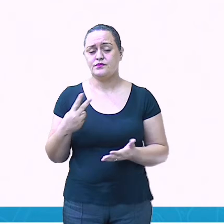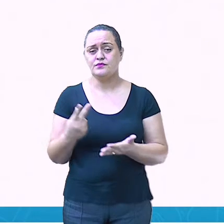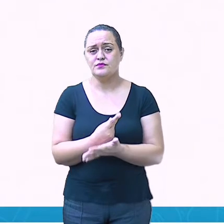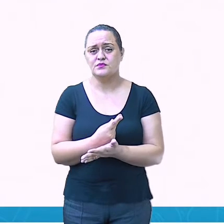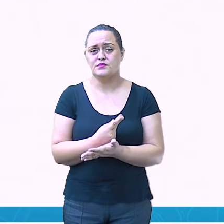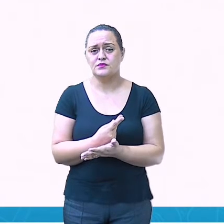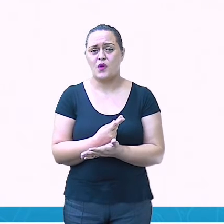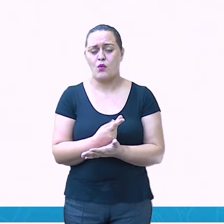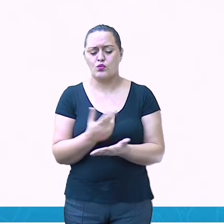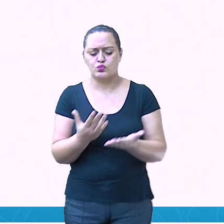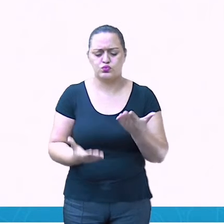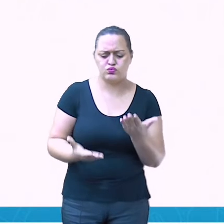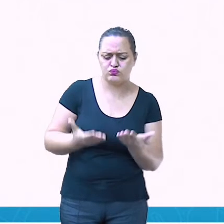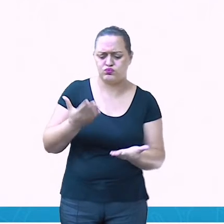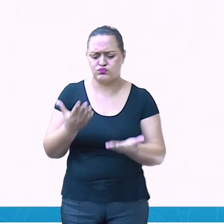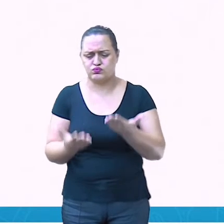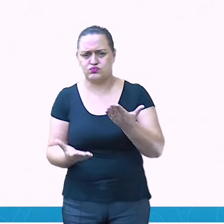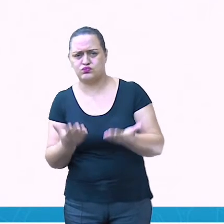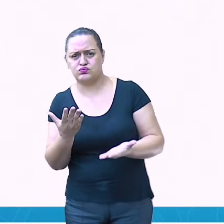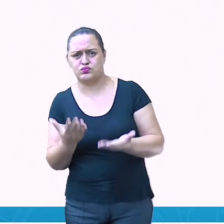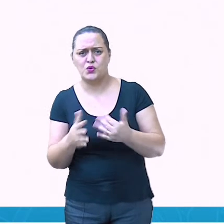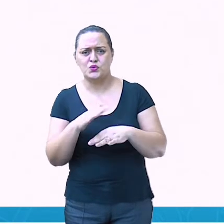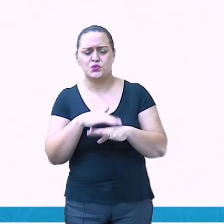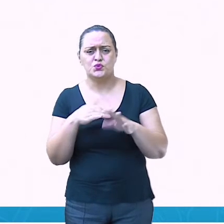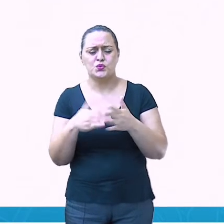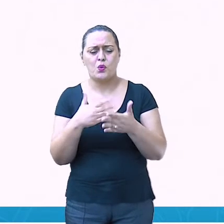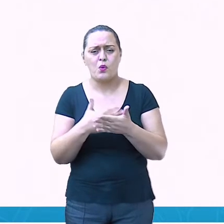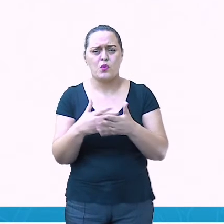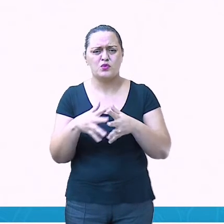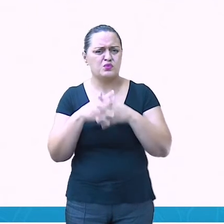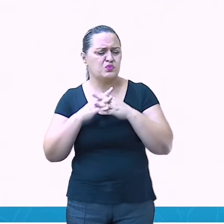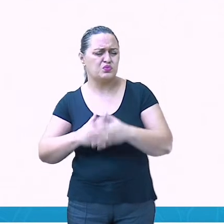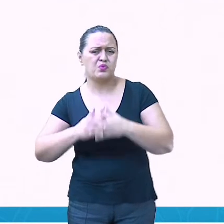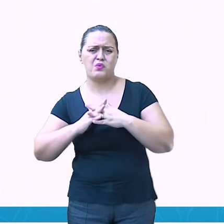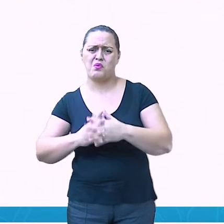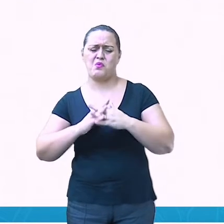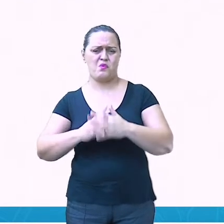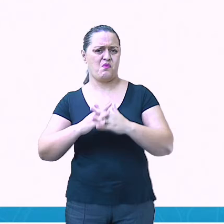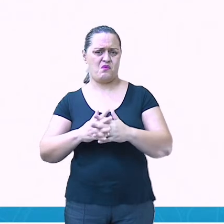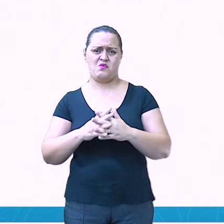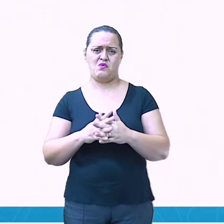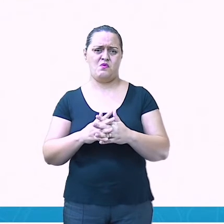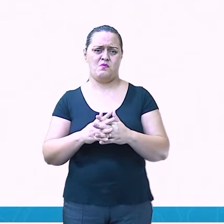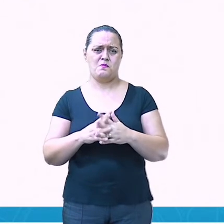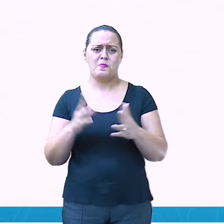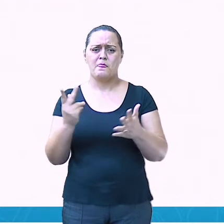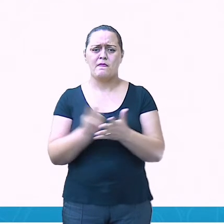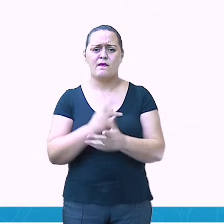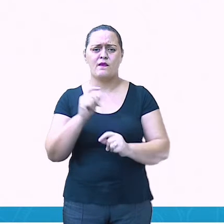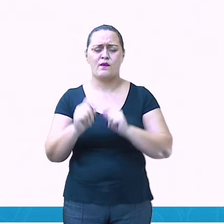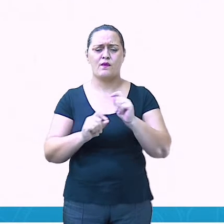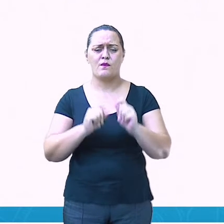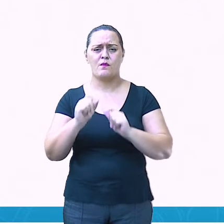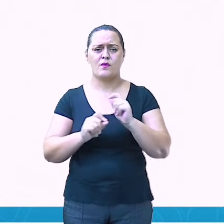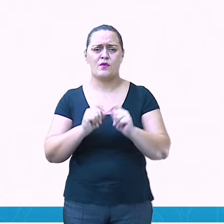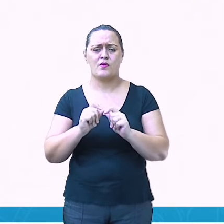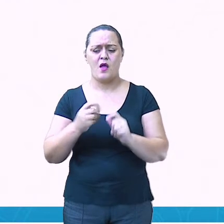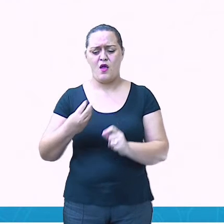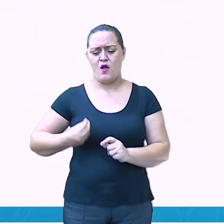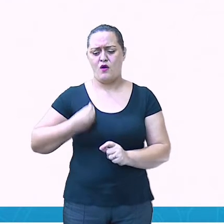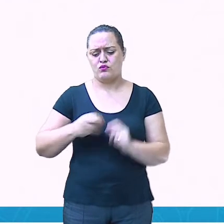ao redor dela. Então eu vou ter perda da biodiversidade, eu vou ter redução do